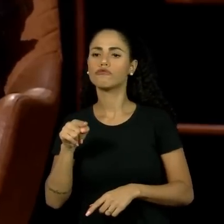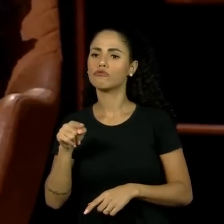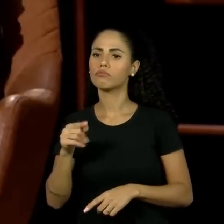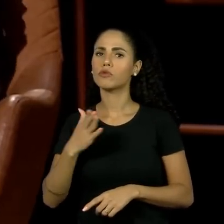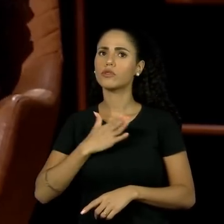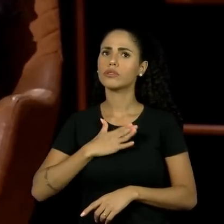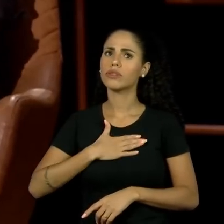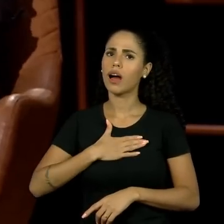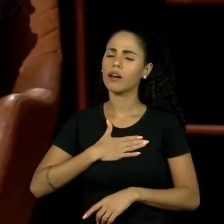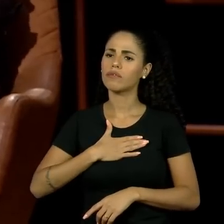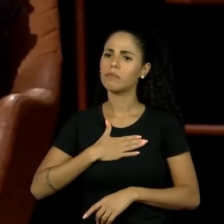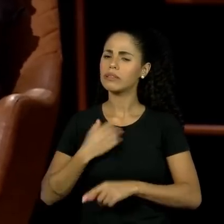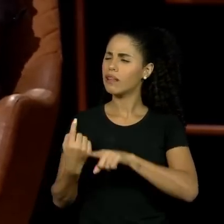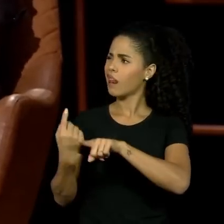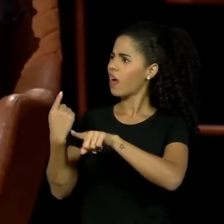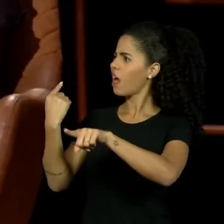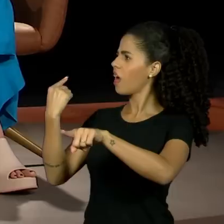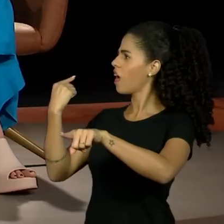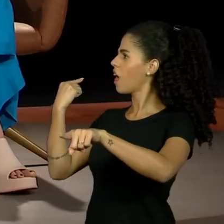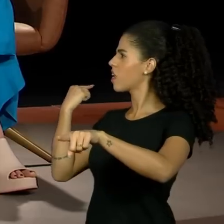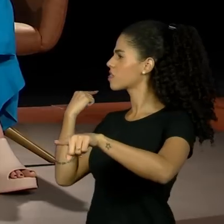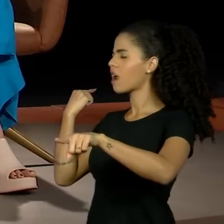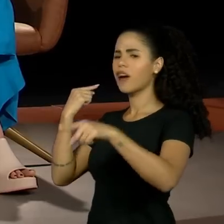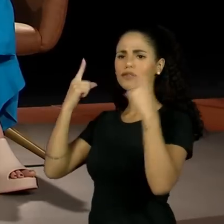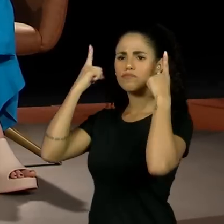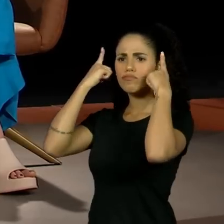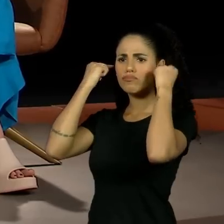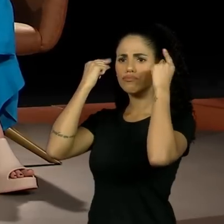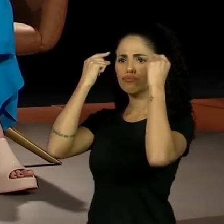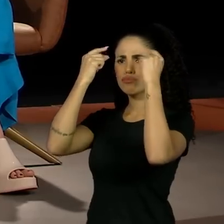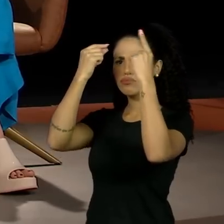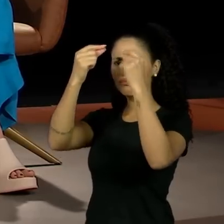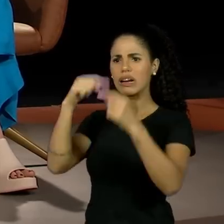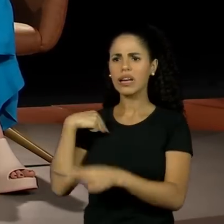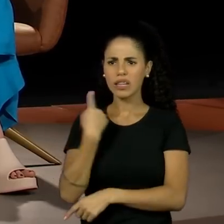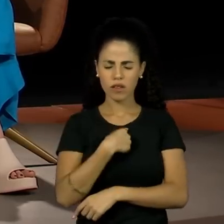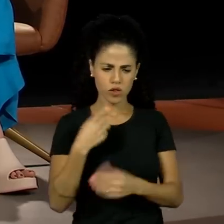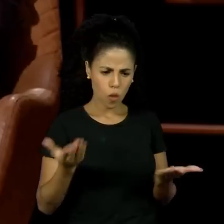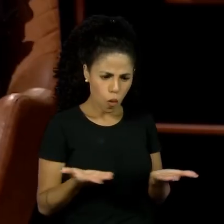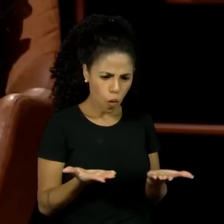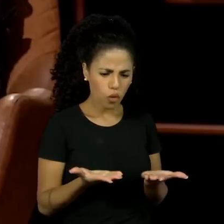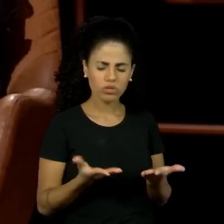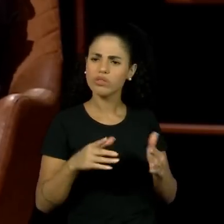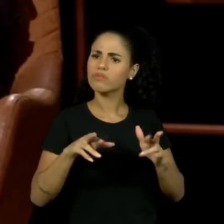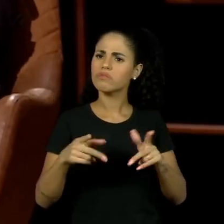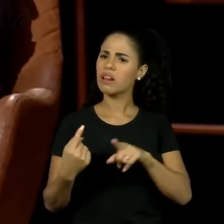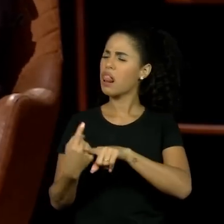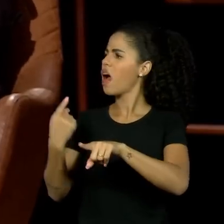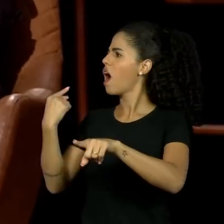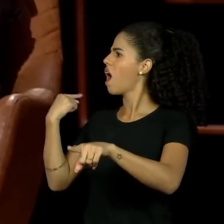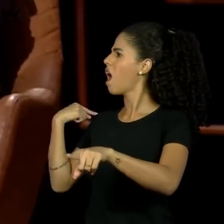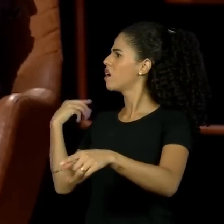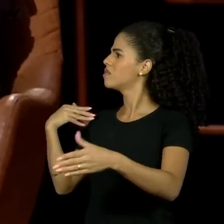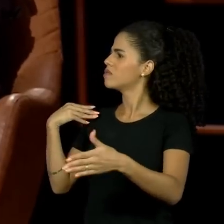A gente vem de lá. O que a gente faz vem de lá. Nossa civilização vem de lá, né?